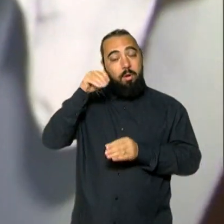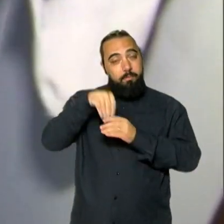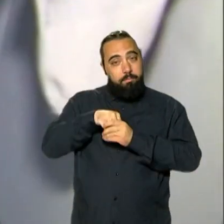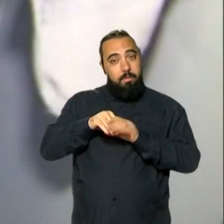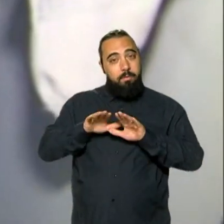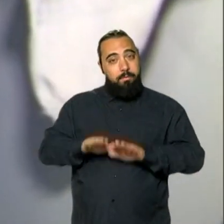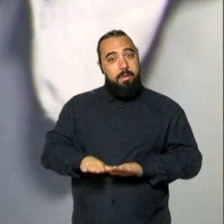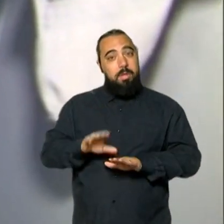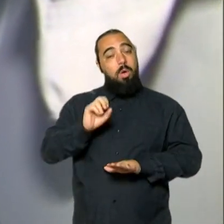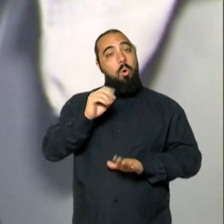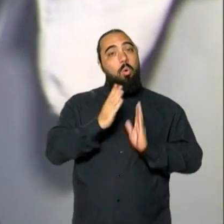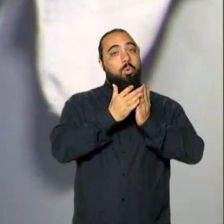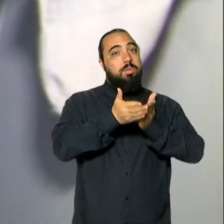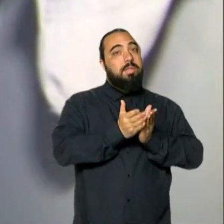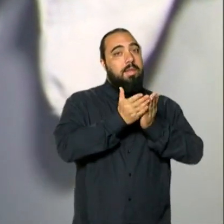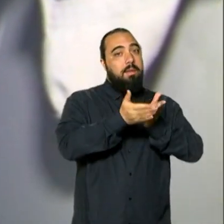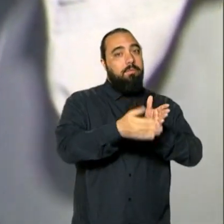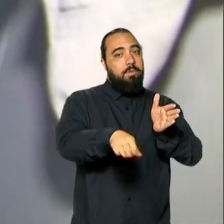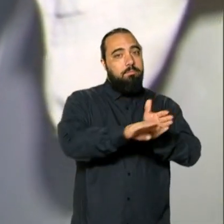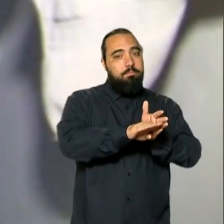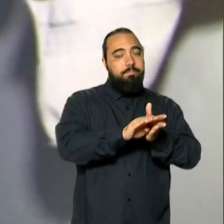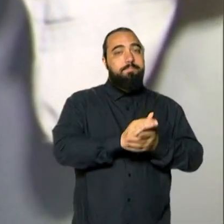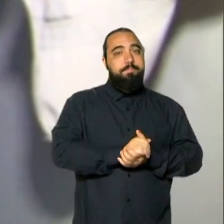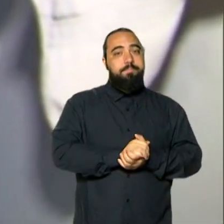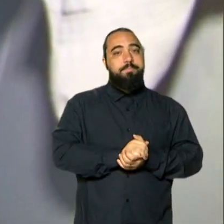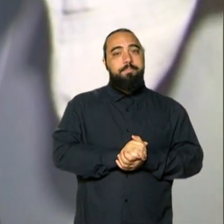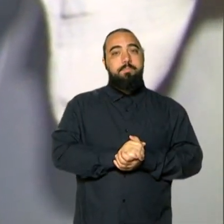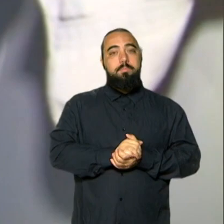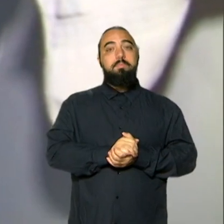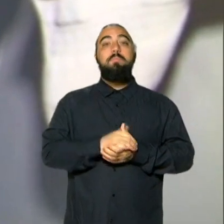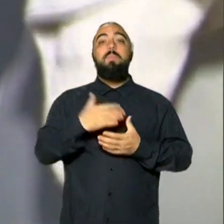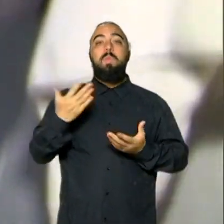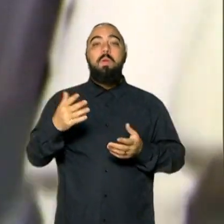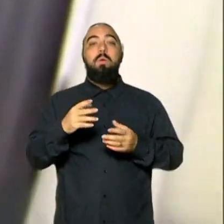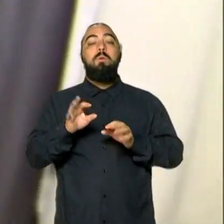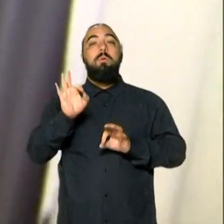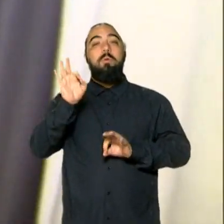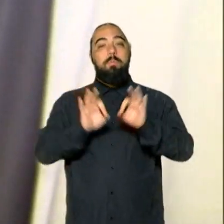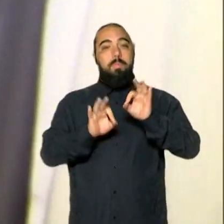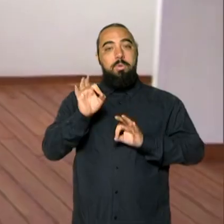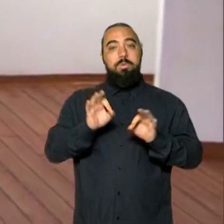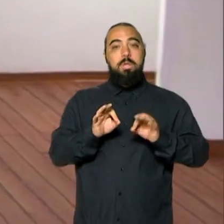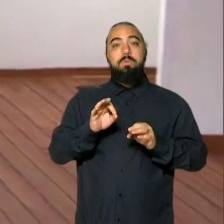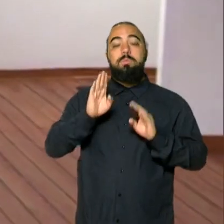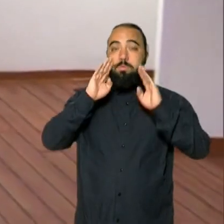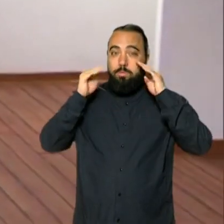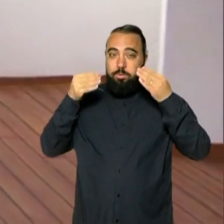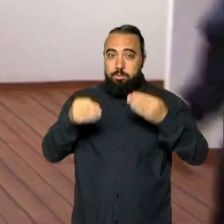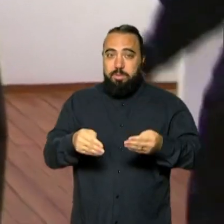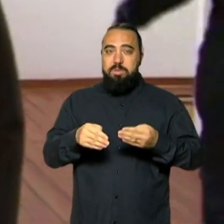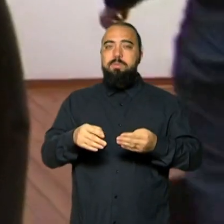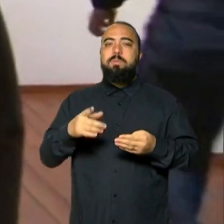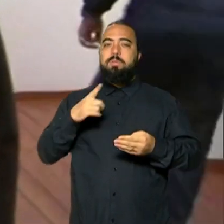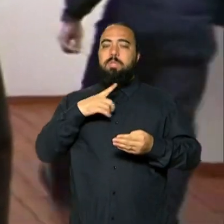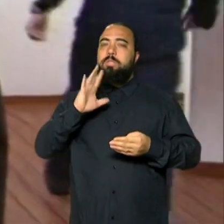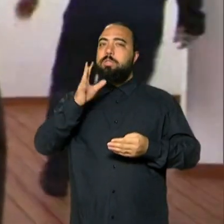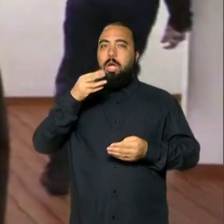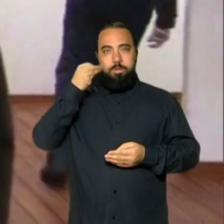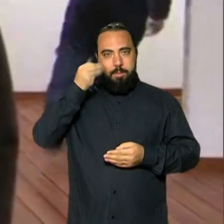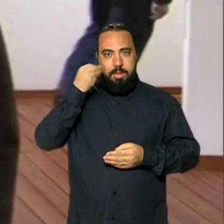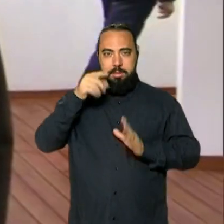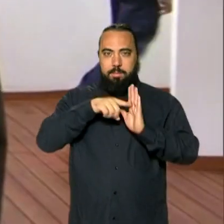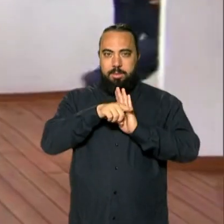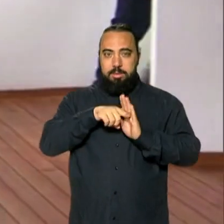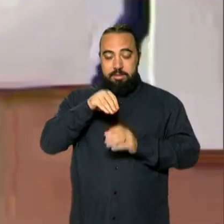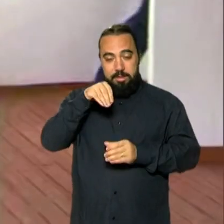próprio navio, quando é o caso. Então, na situação do projeto Briotech, a minha especial, eu tive vivências de pesquisa dentro